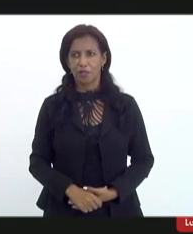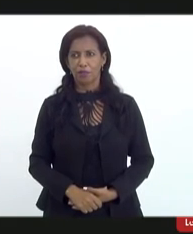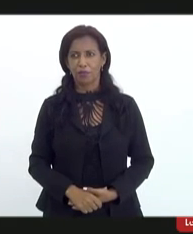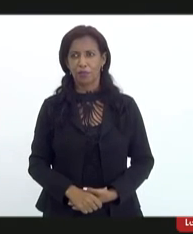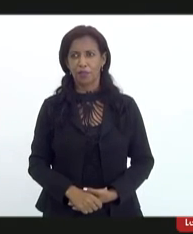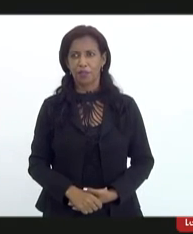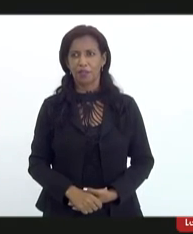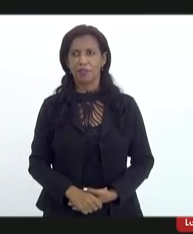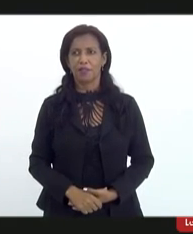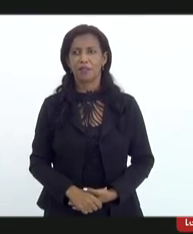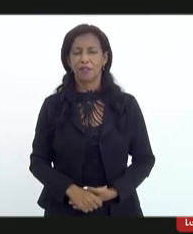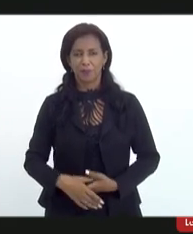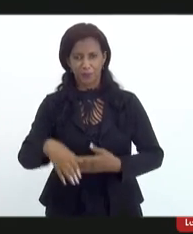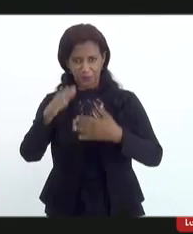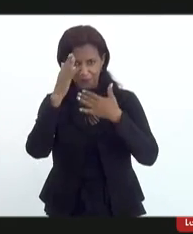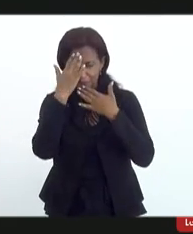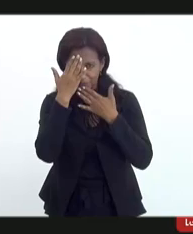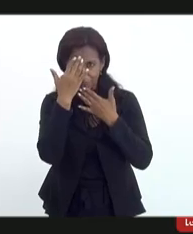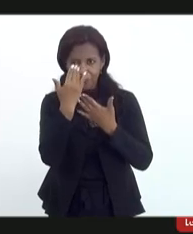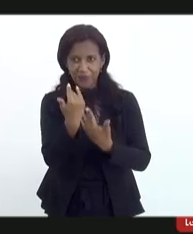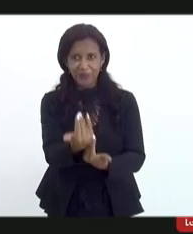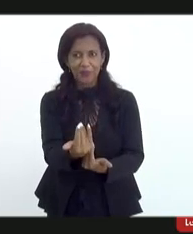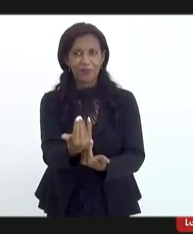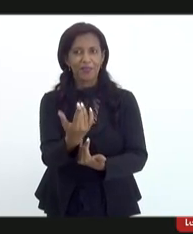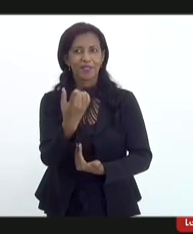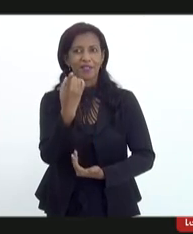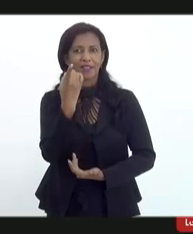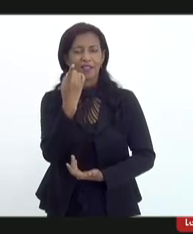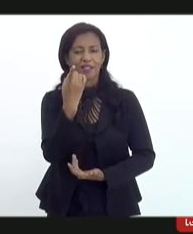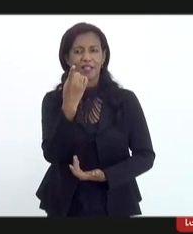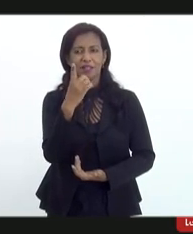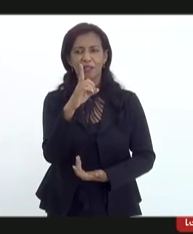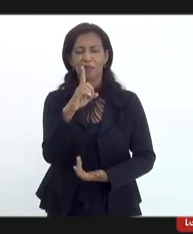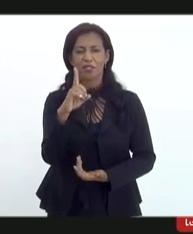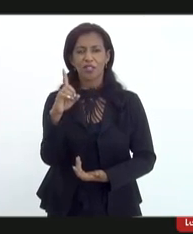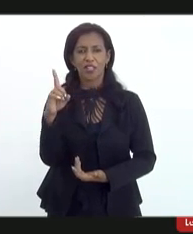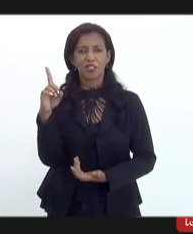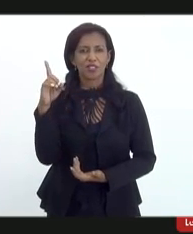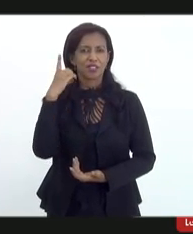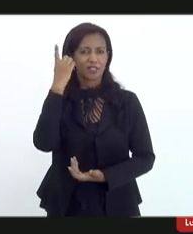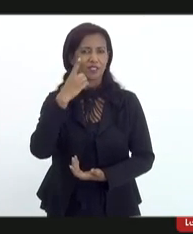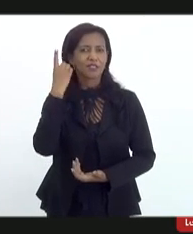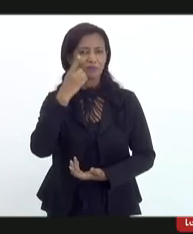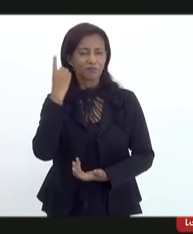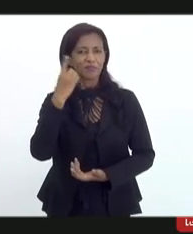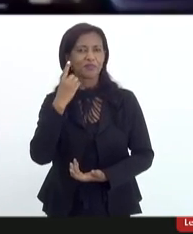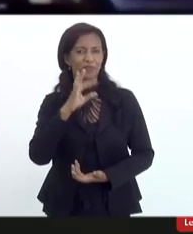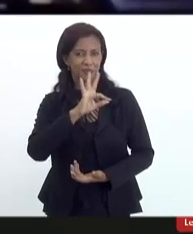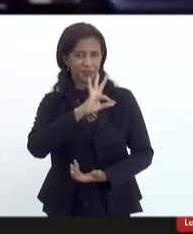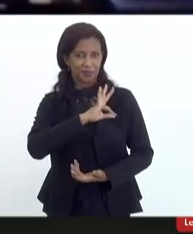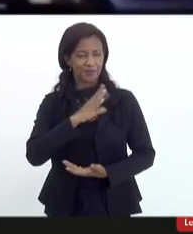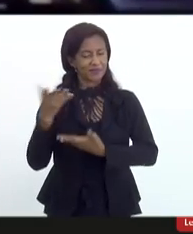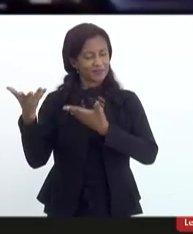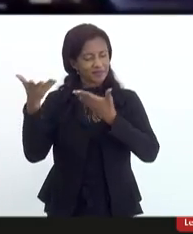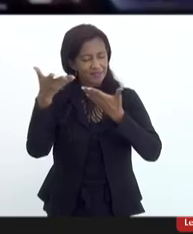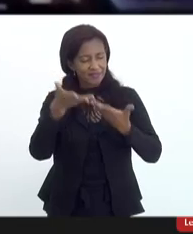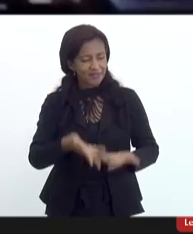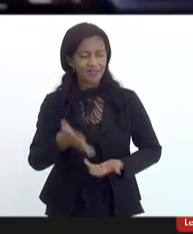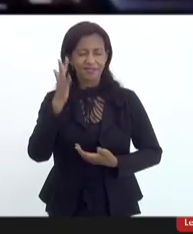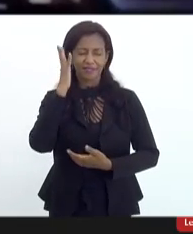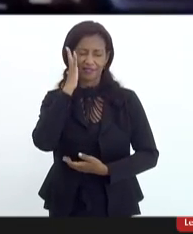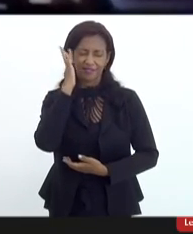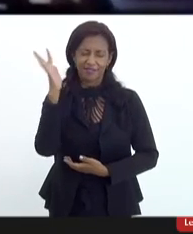Muito obrigada à nossa deputada Marta Rocha por essa oportunidade de estar aqui